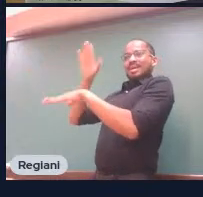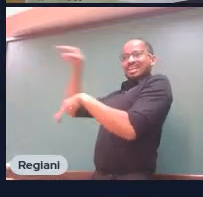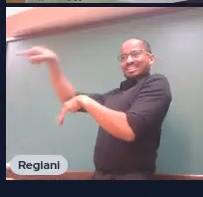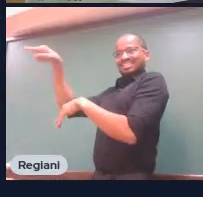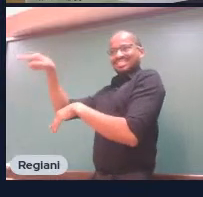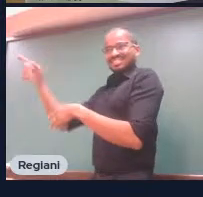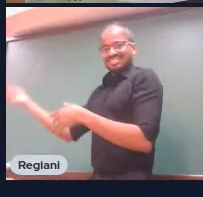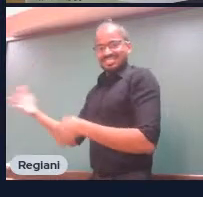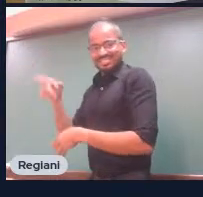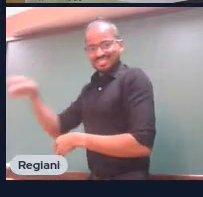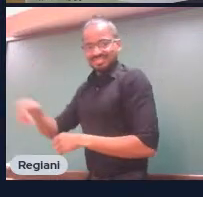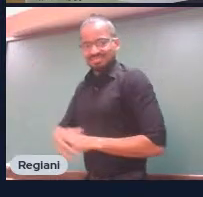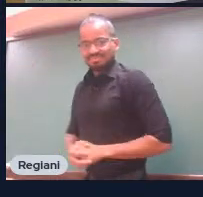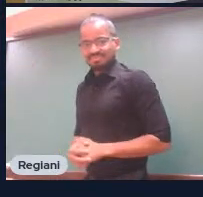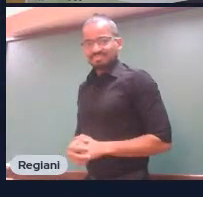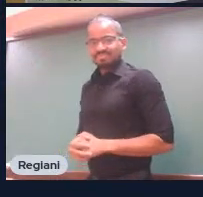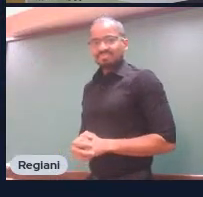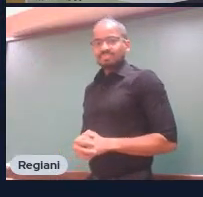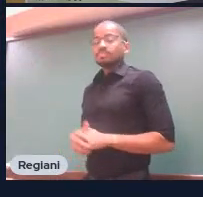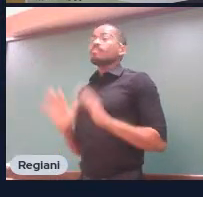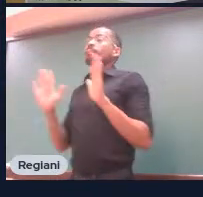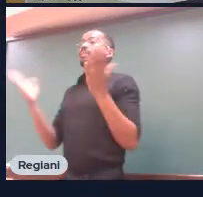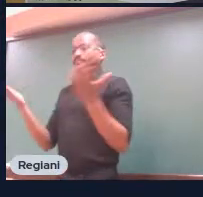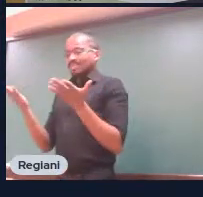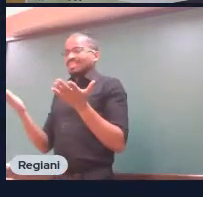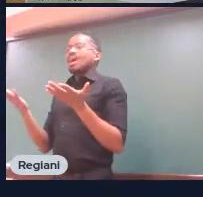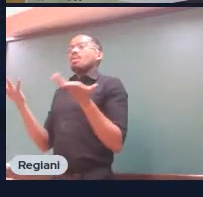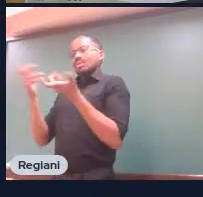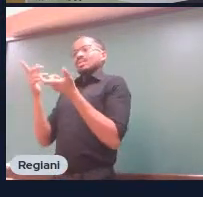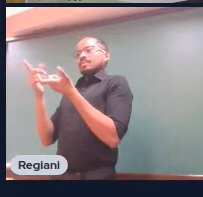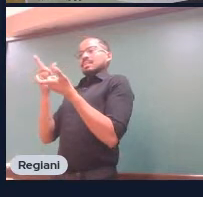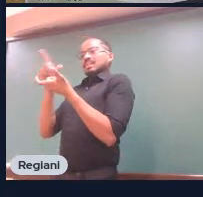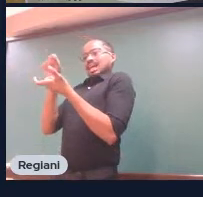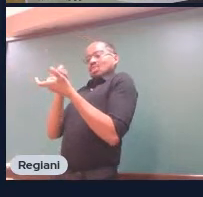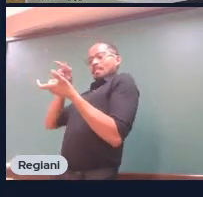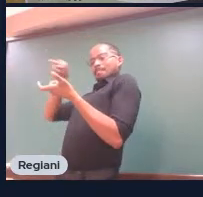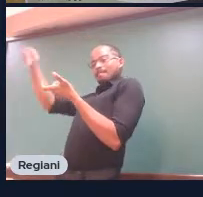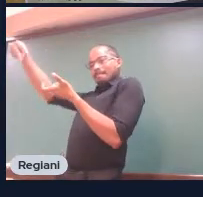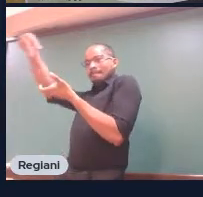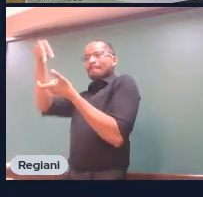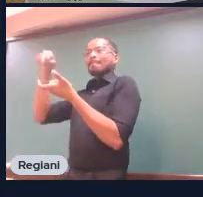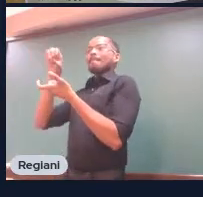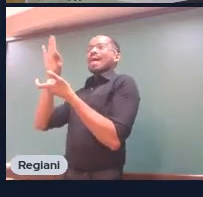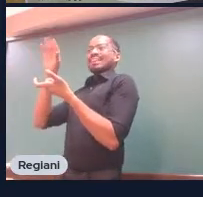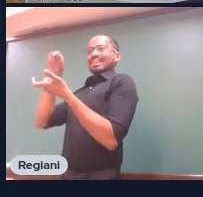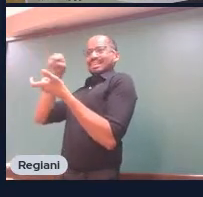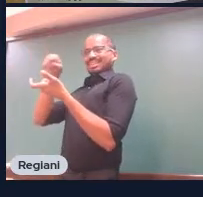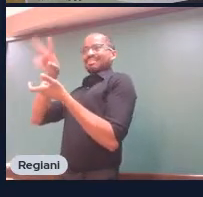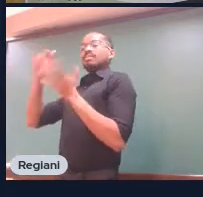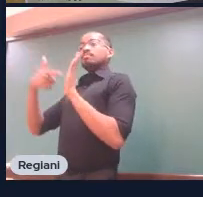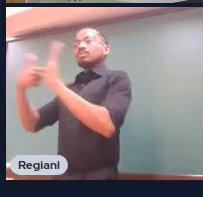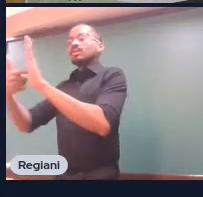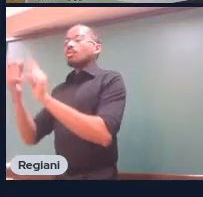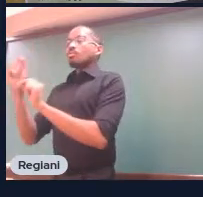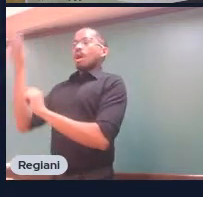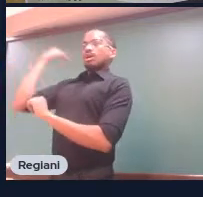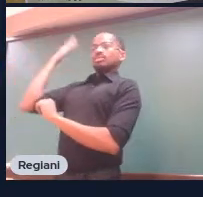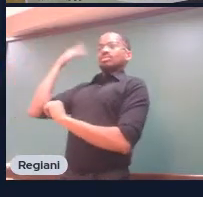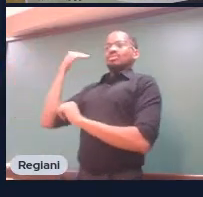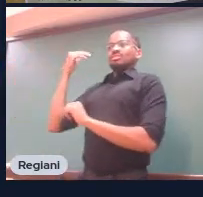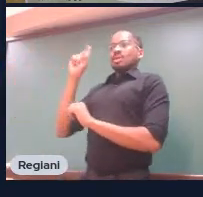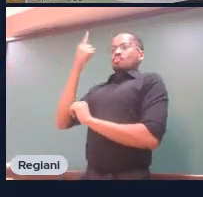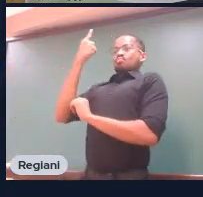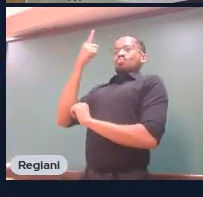Ok. Então, em termos metalexicográficos, agora ele vai mostrar como nós fomos de apenas